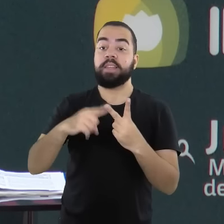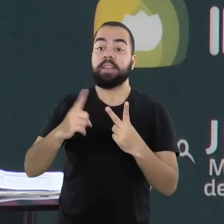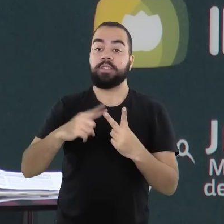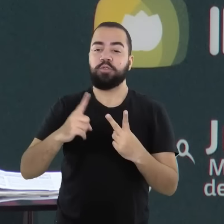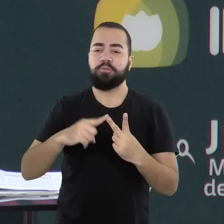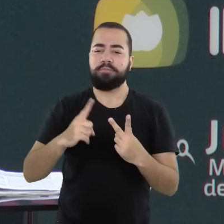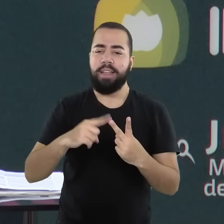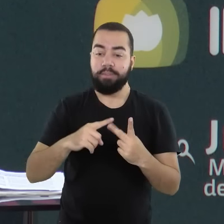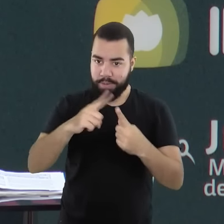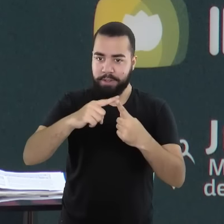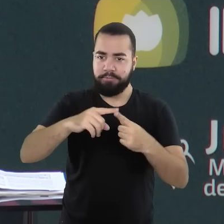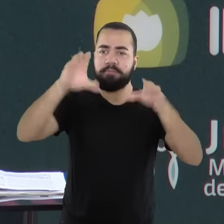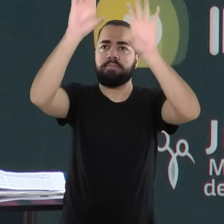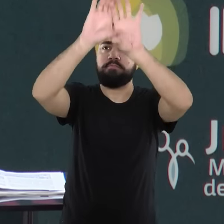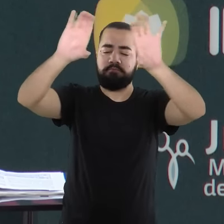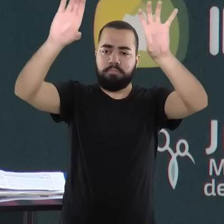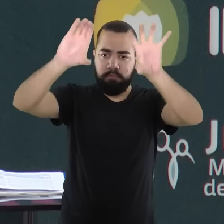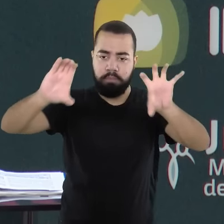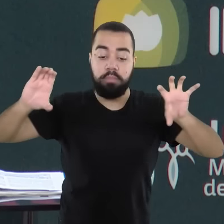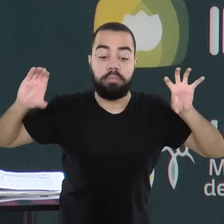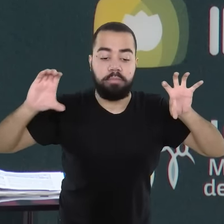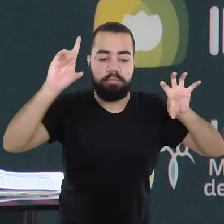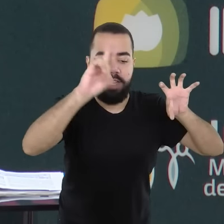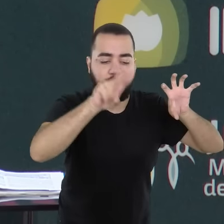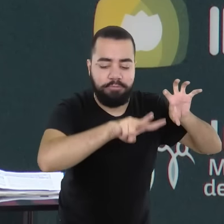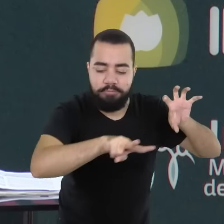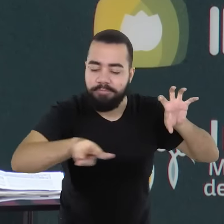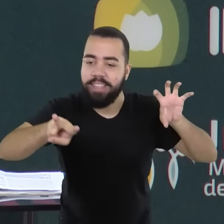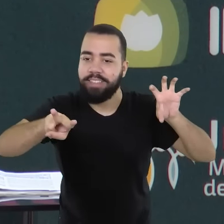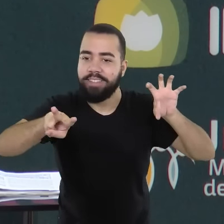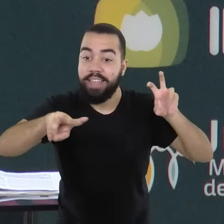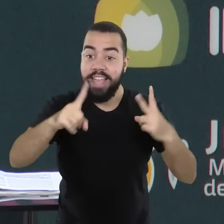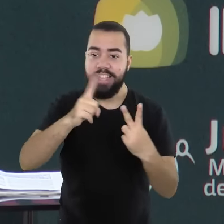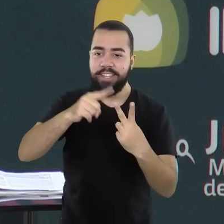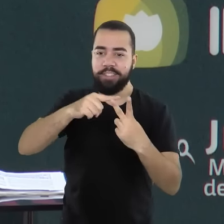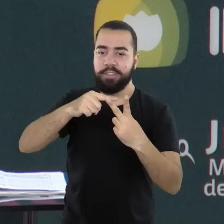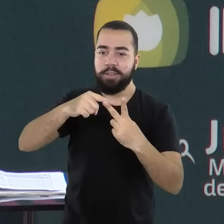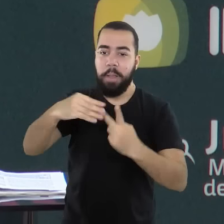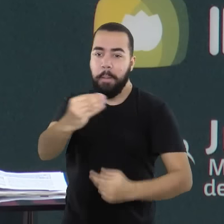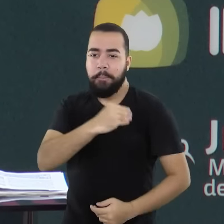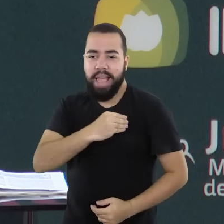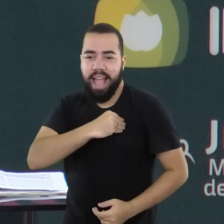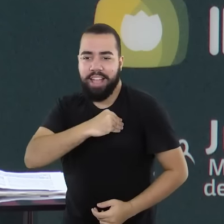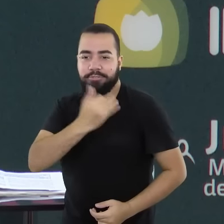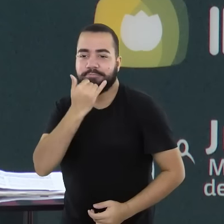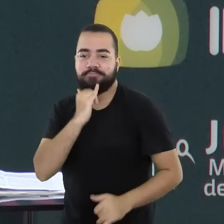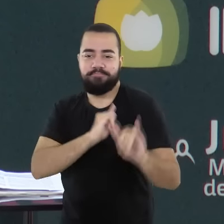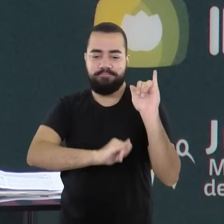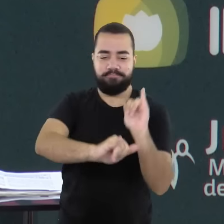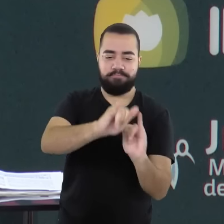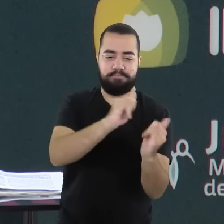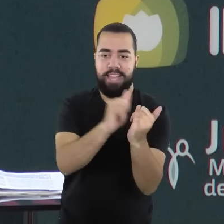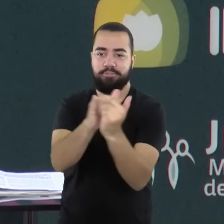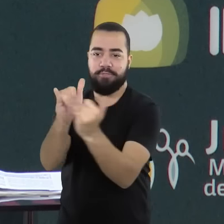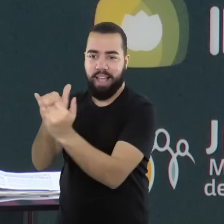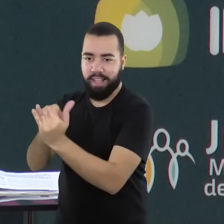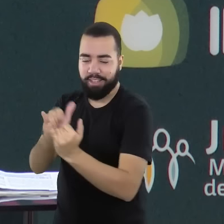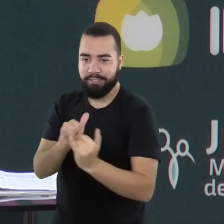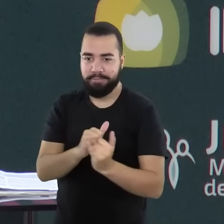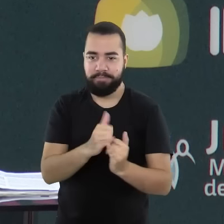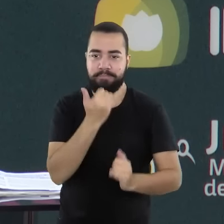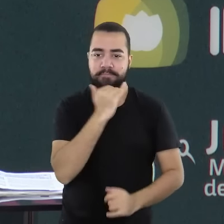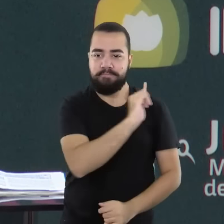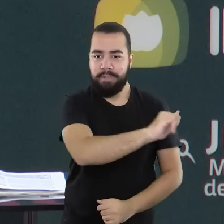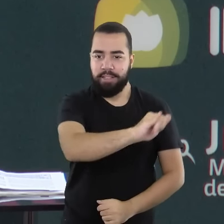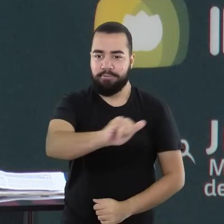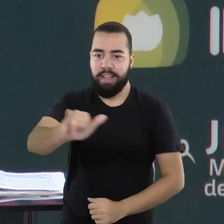Segunda coisa, eu ouvirei dos céus, eu perdoarei os seus pecados, não os pecados do mundo, mas